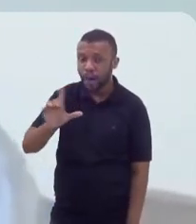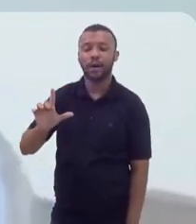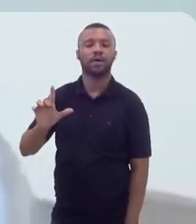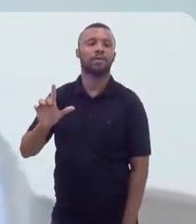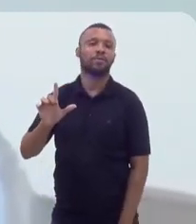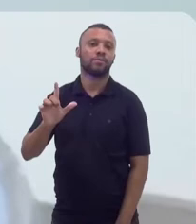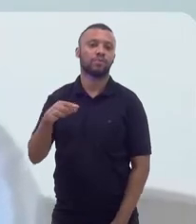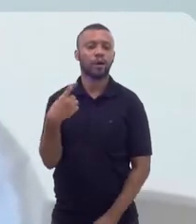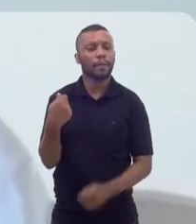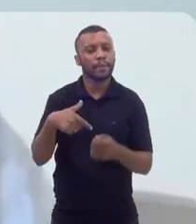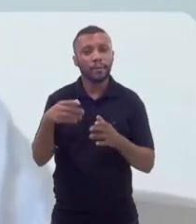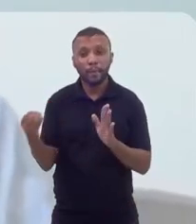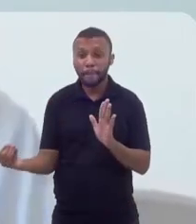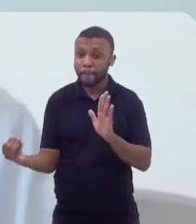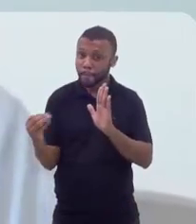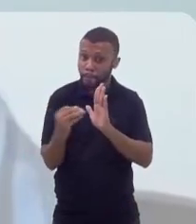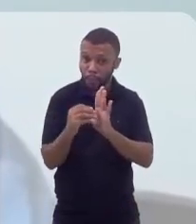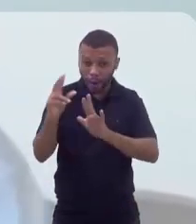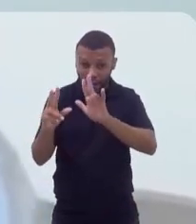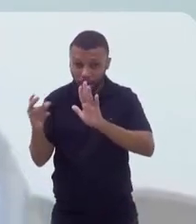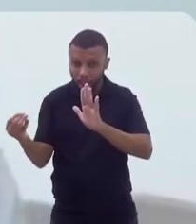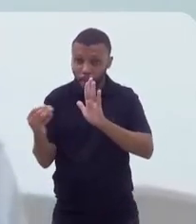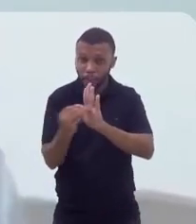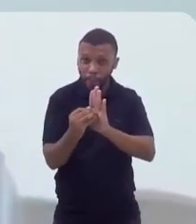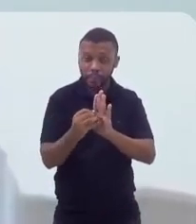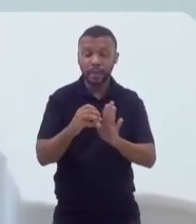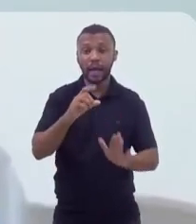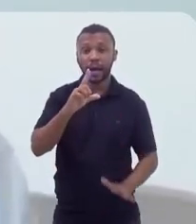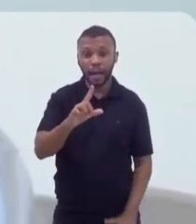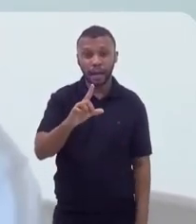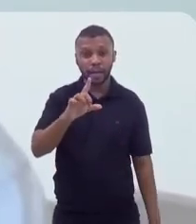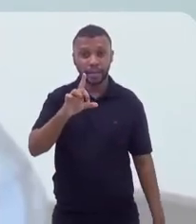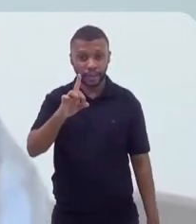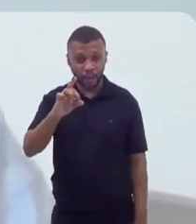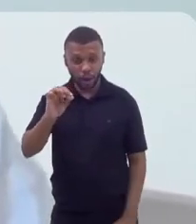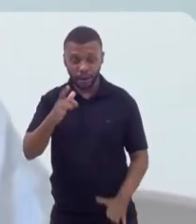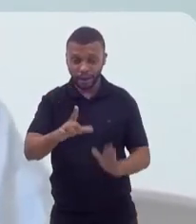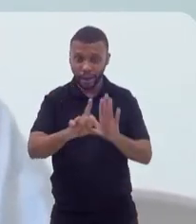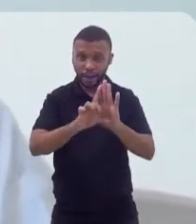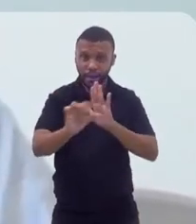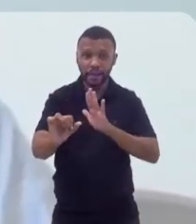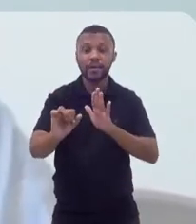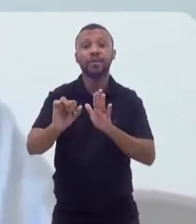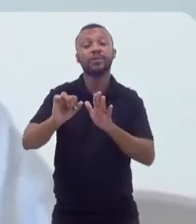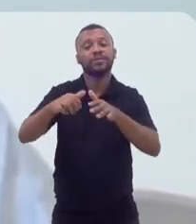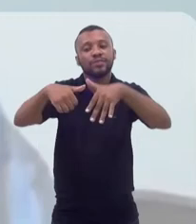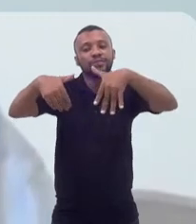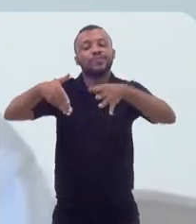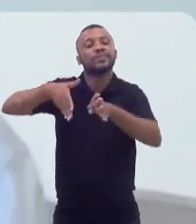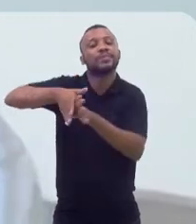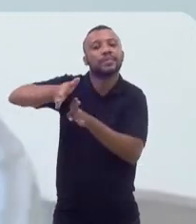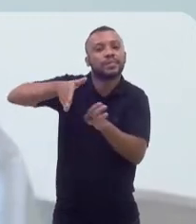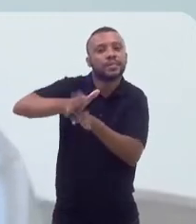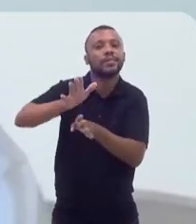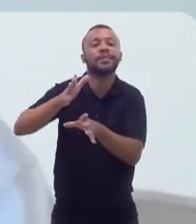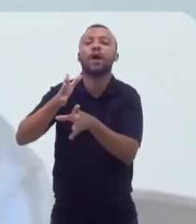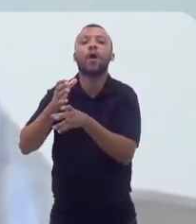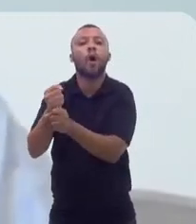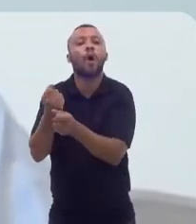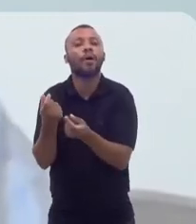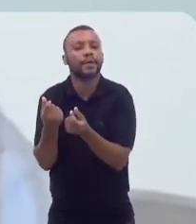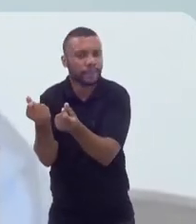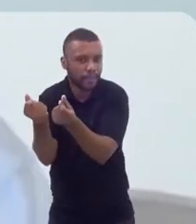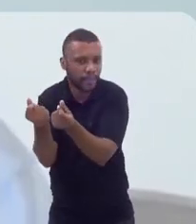o carnaval na lei de diretrizes orçamentária do governo federal. Se nós realizarmos